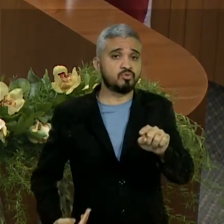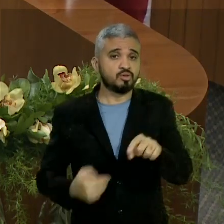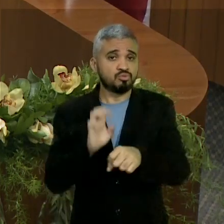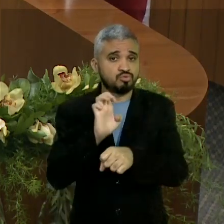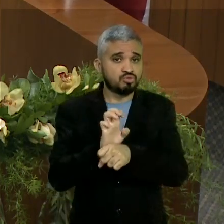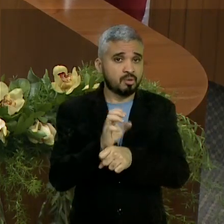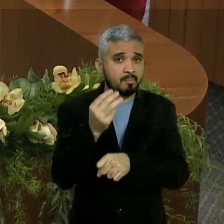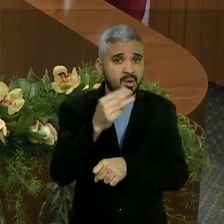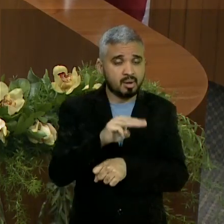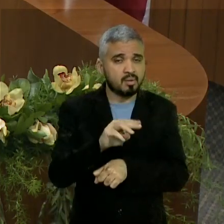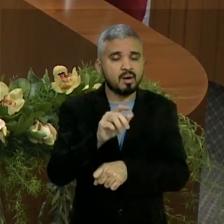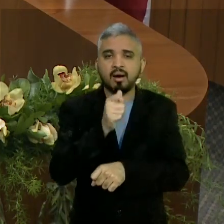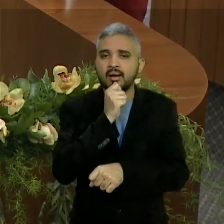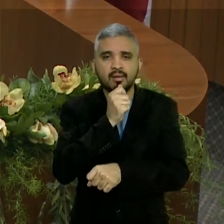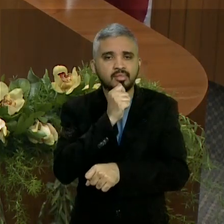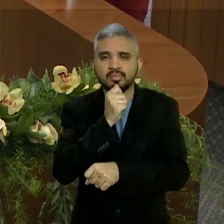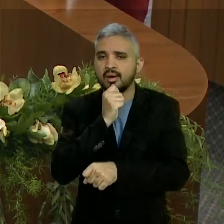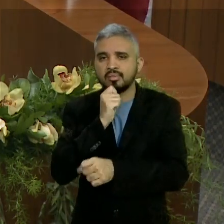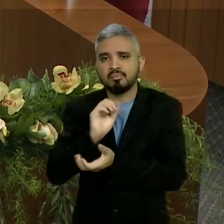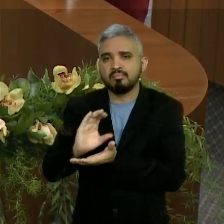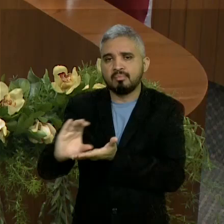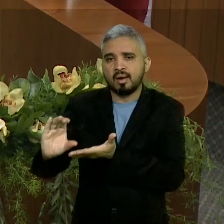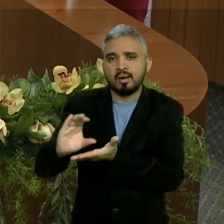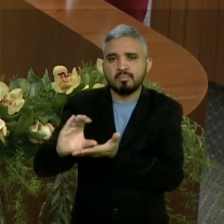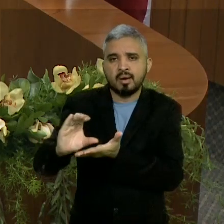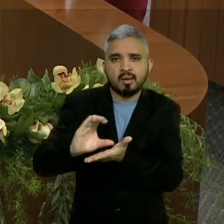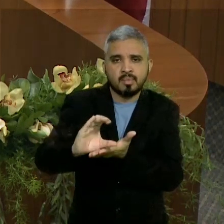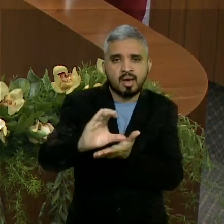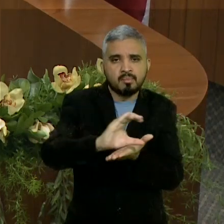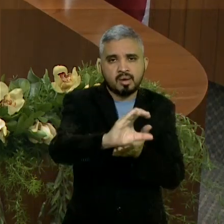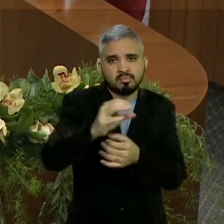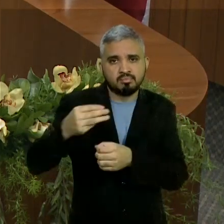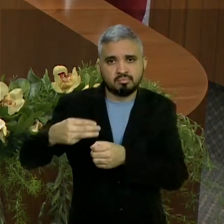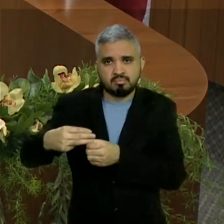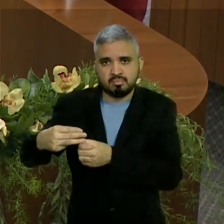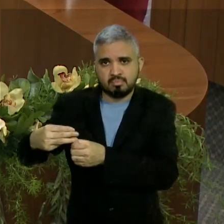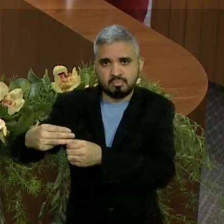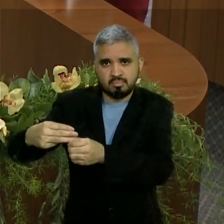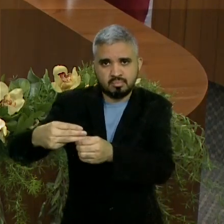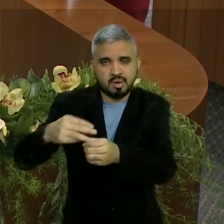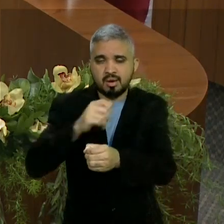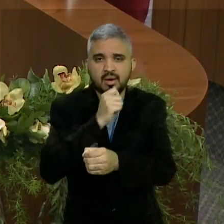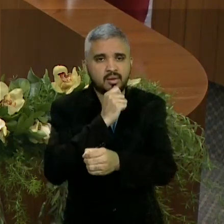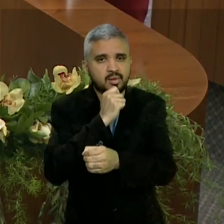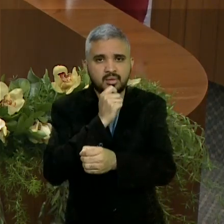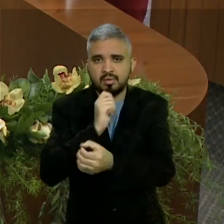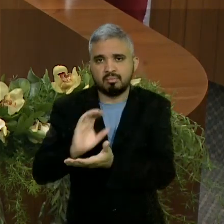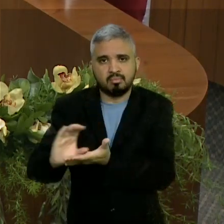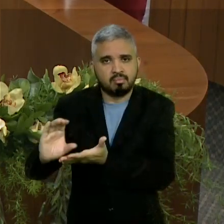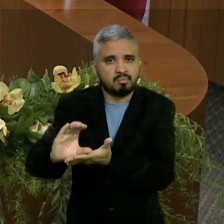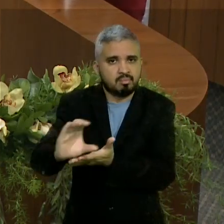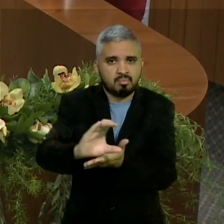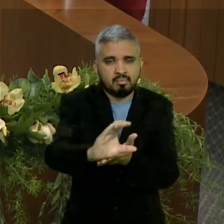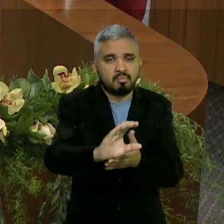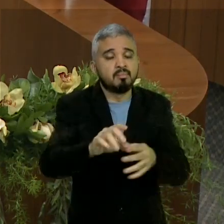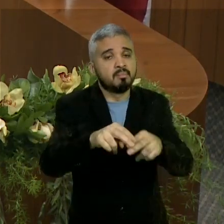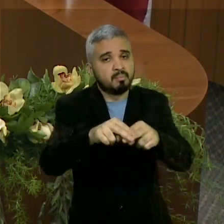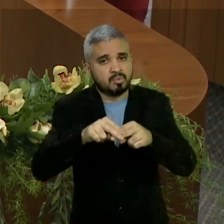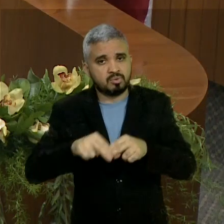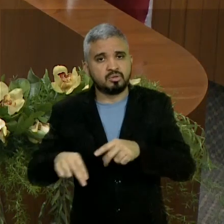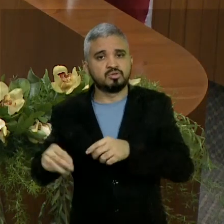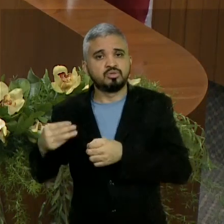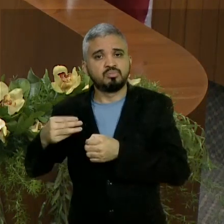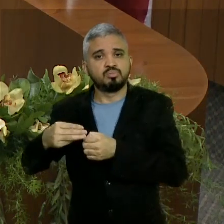possível mitigar O desequilíbrio financeiro por eles também suportado na proporção